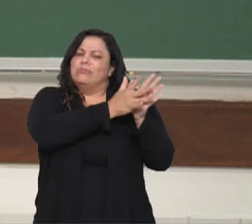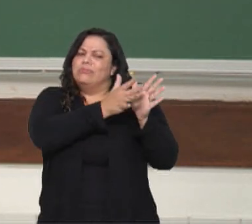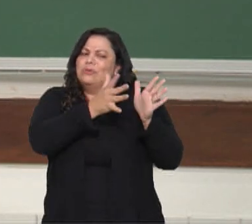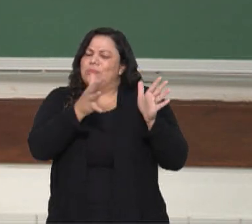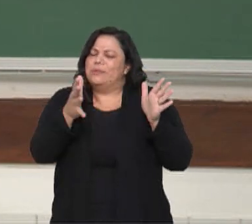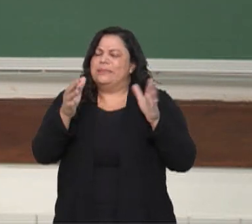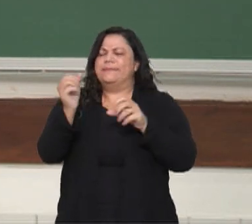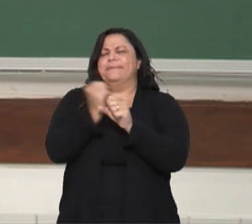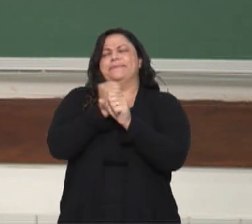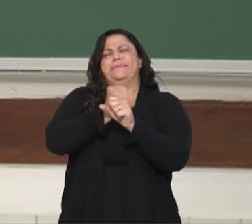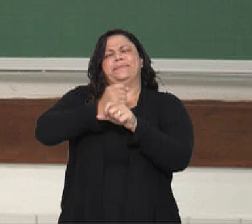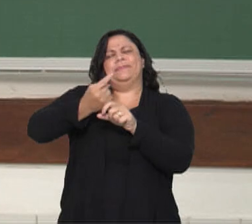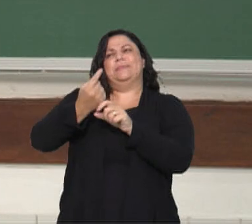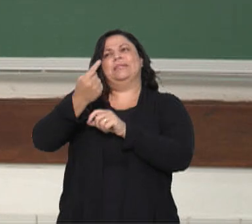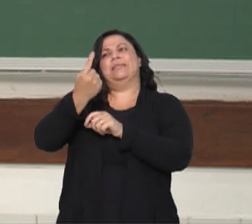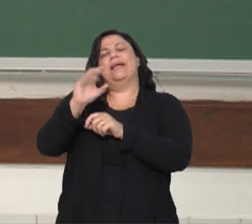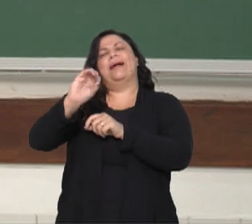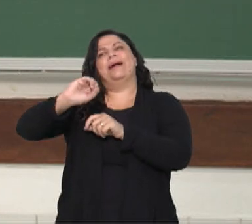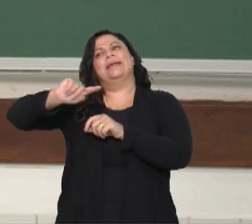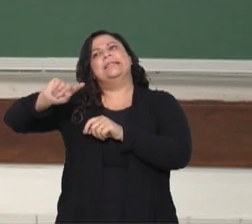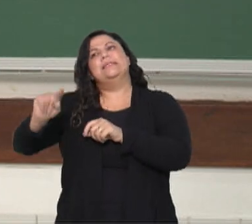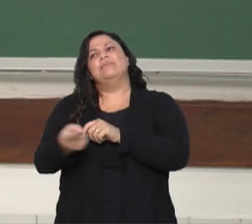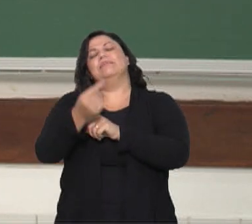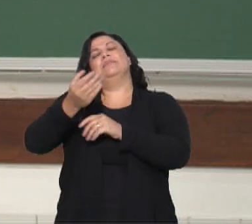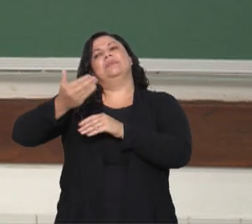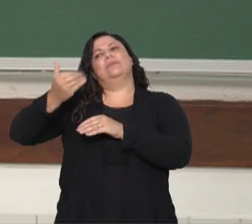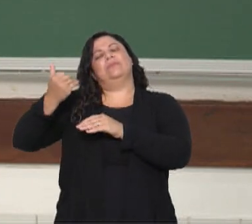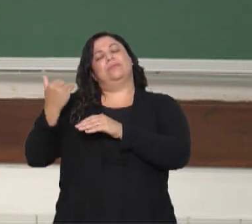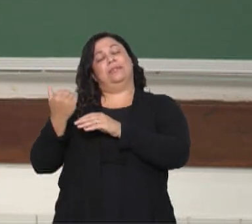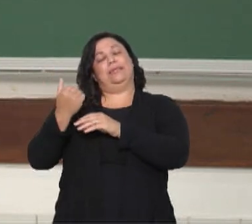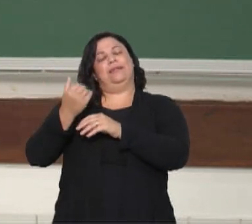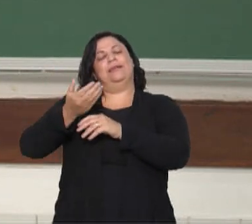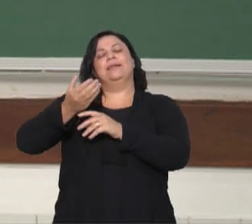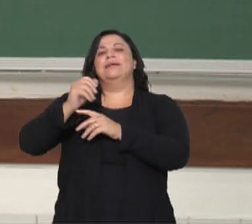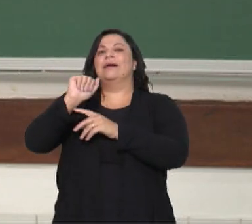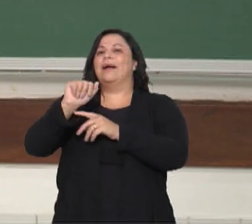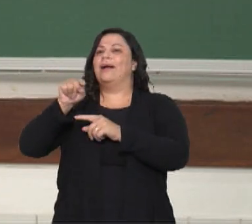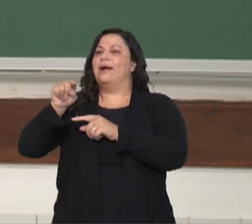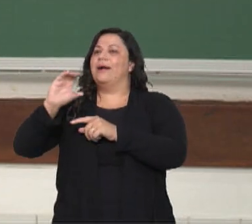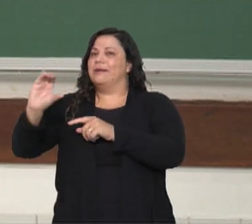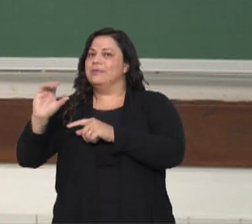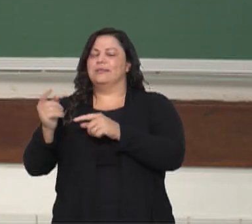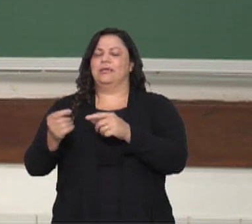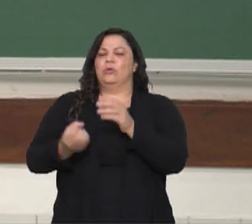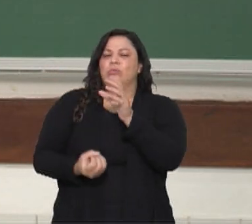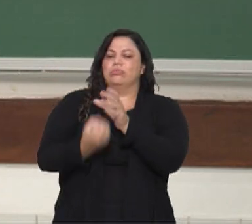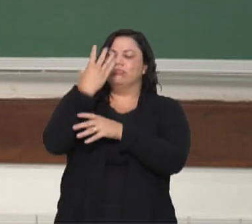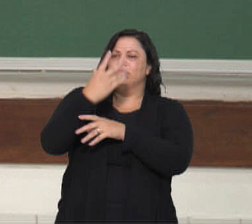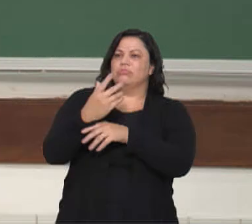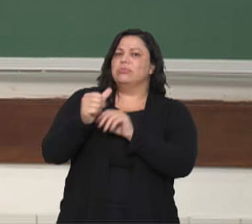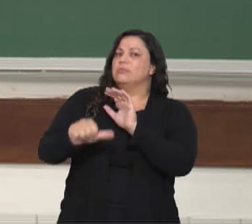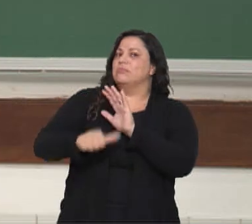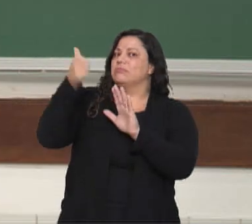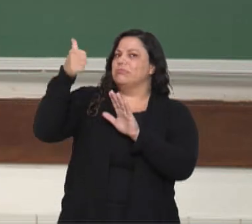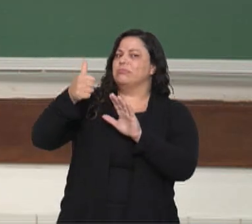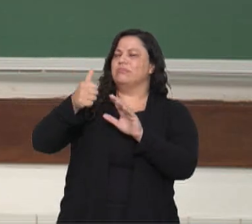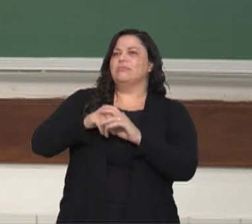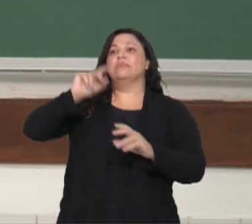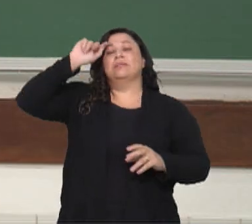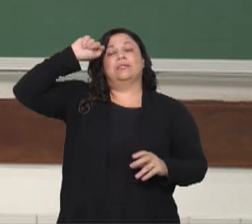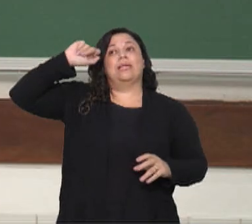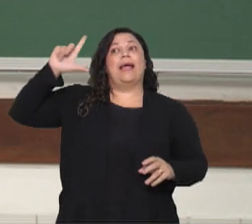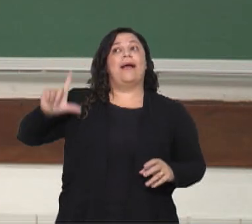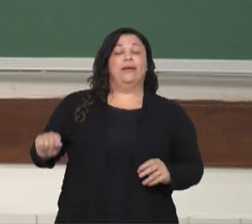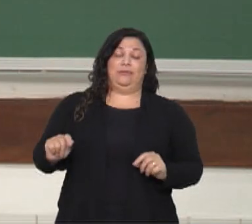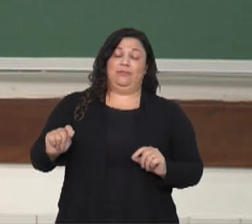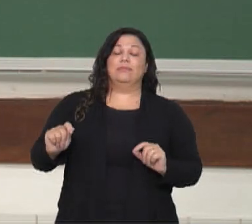10 mil anos antes de Cristo, surgiram os primeiros, né? Por exemplo, próximo na região da África, as primeiras,